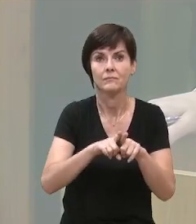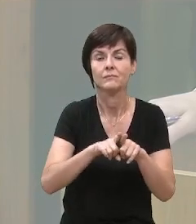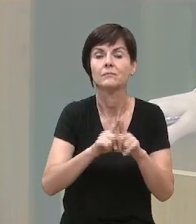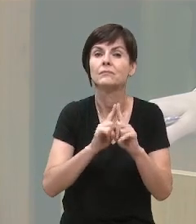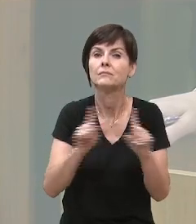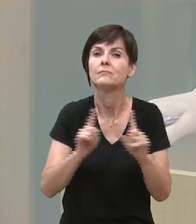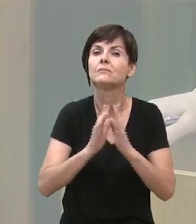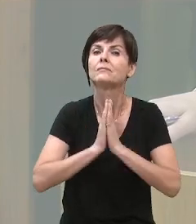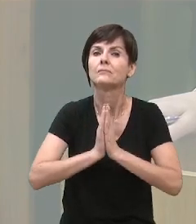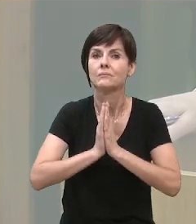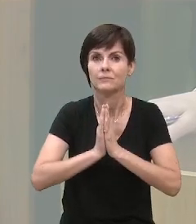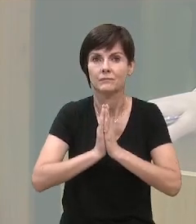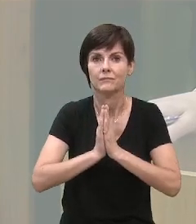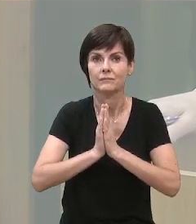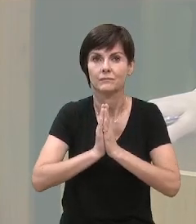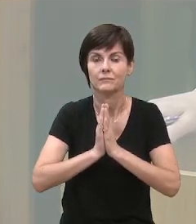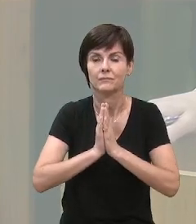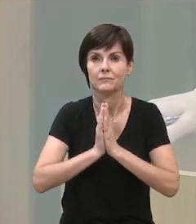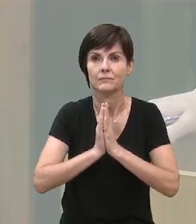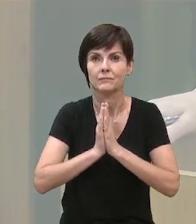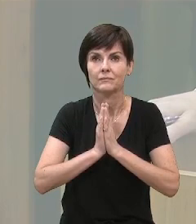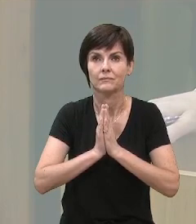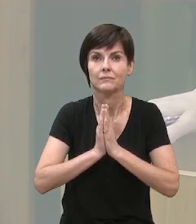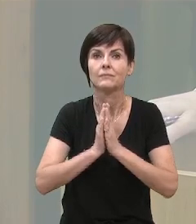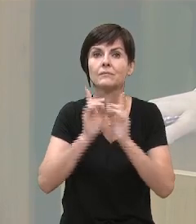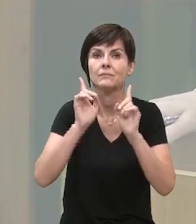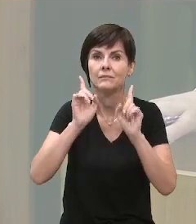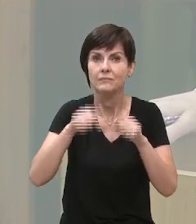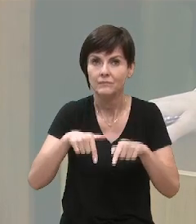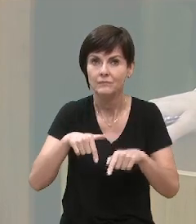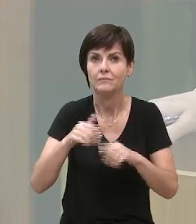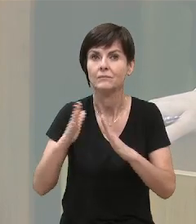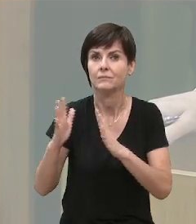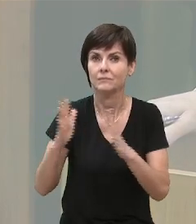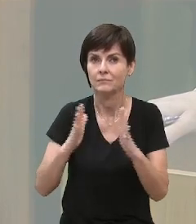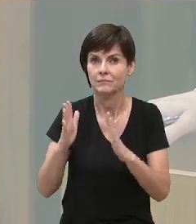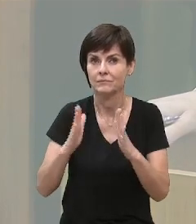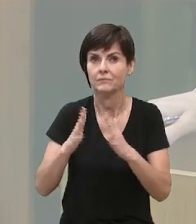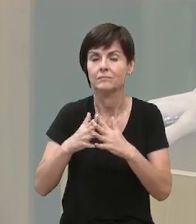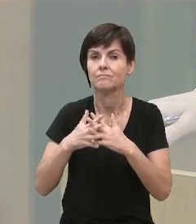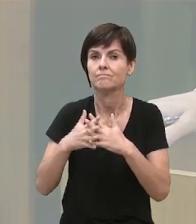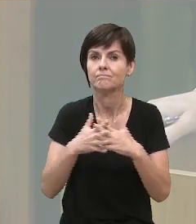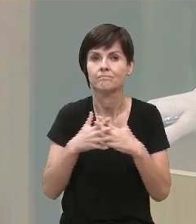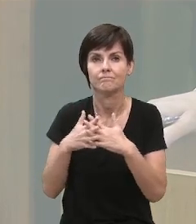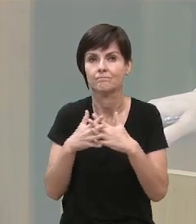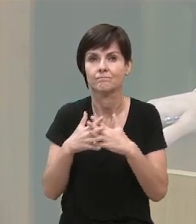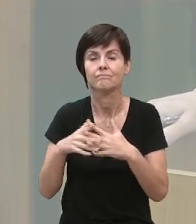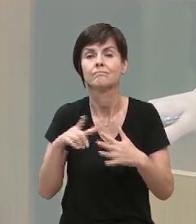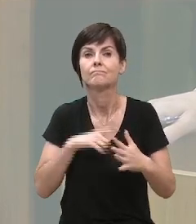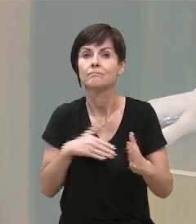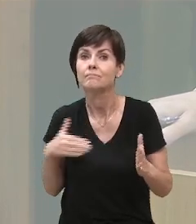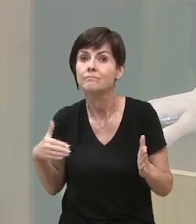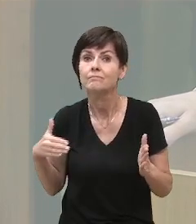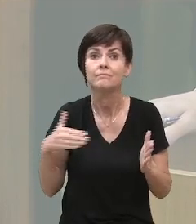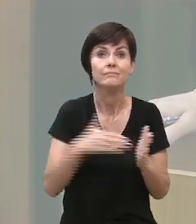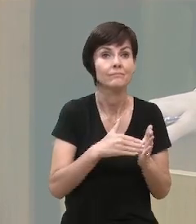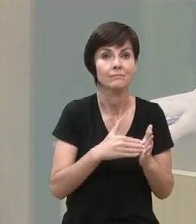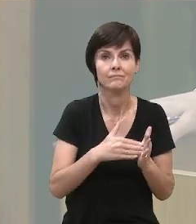por favor, pessoal, é um momento complexo. Nós temos prazo para fazer